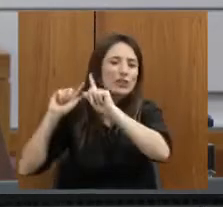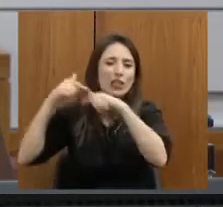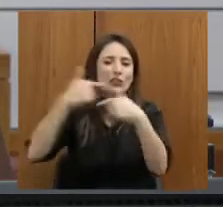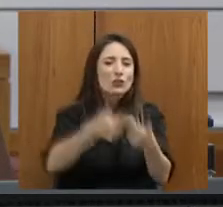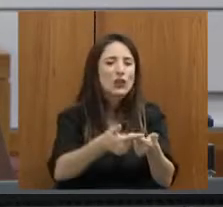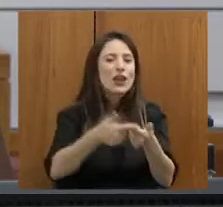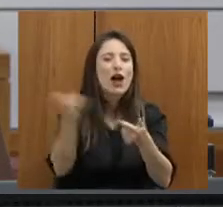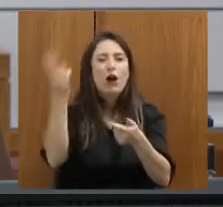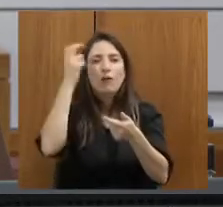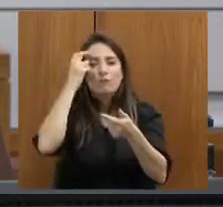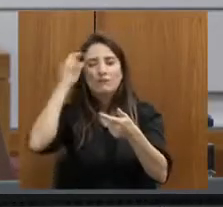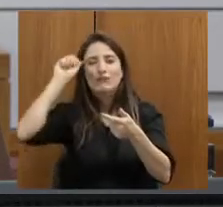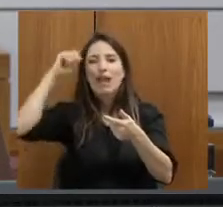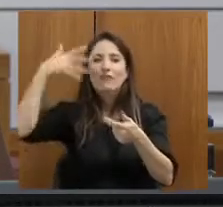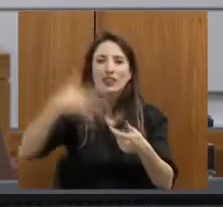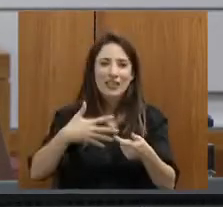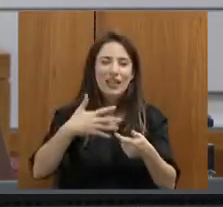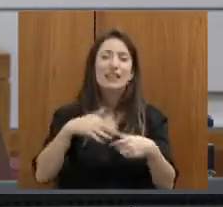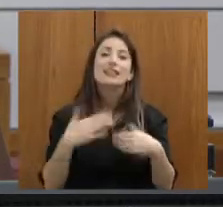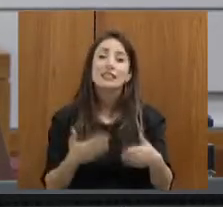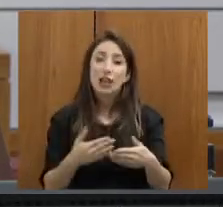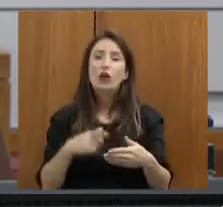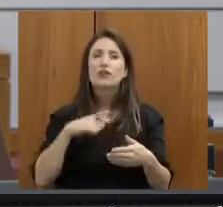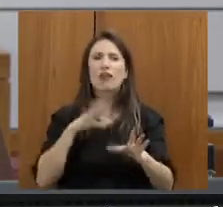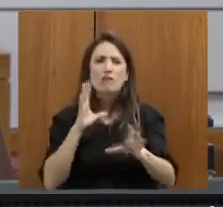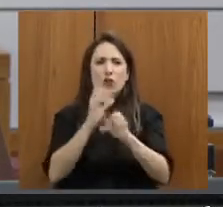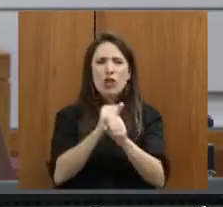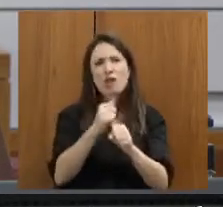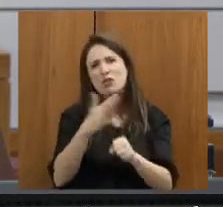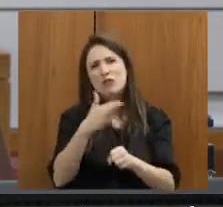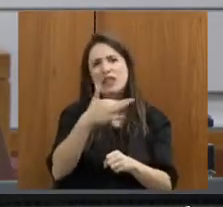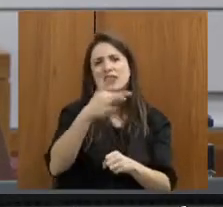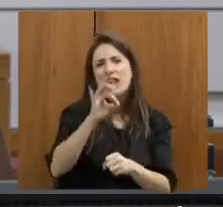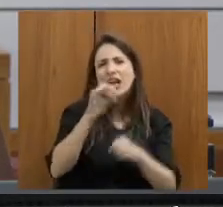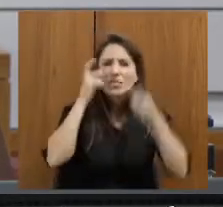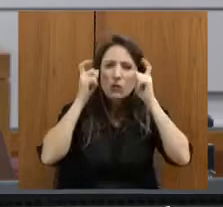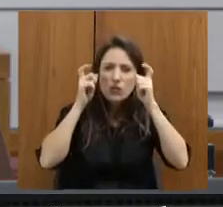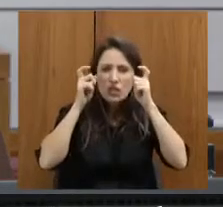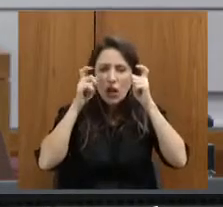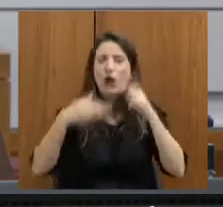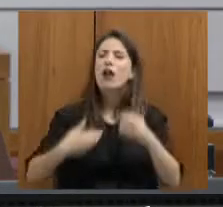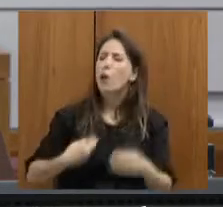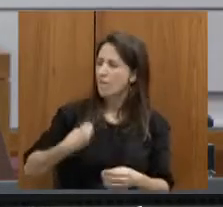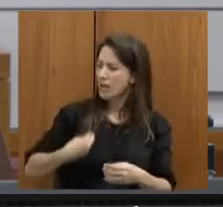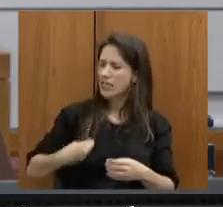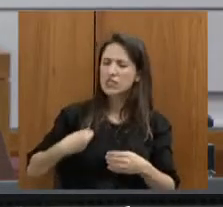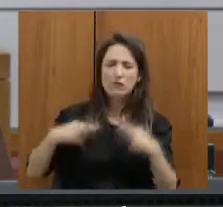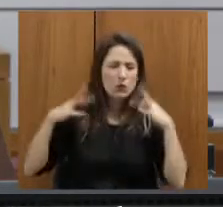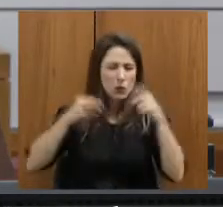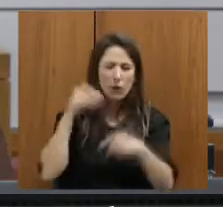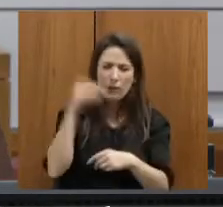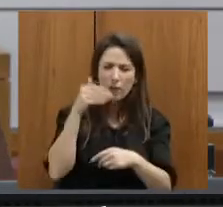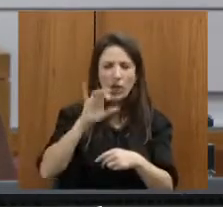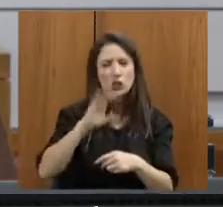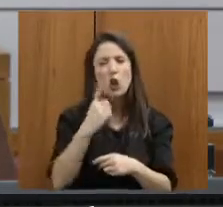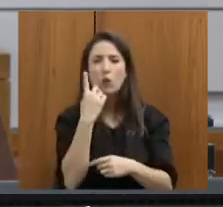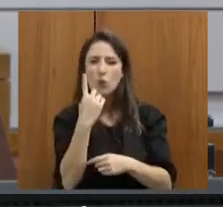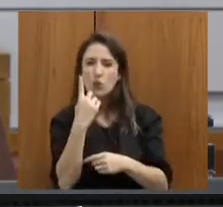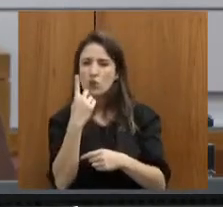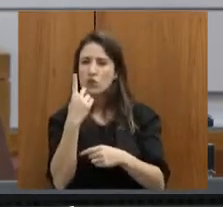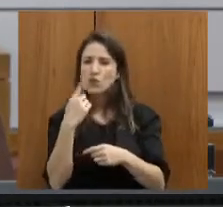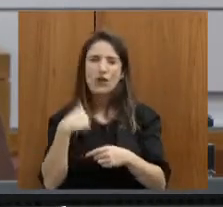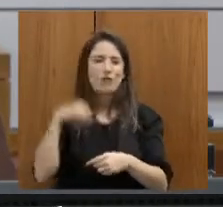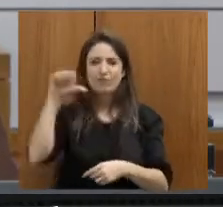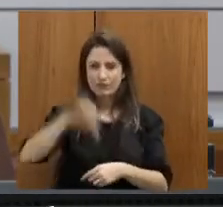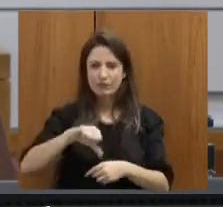várias reuniões que umas 10 Eu só não fui a uma né nossa restante todas eu nas outras todas eu fui e no